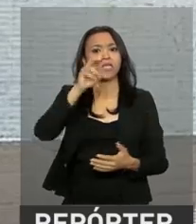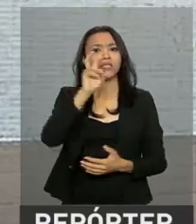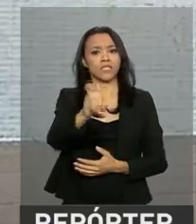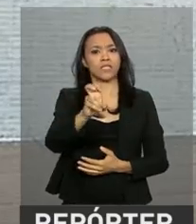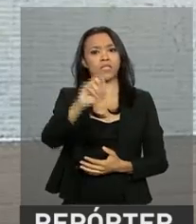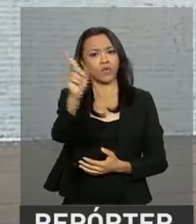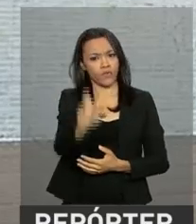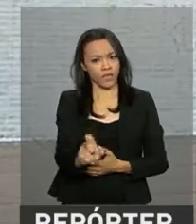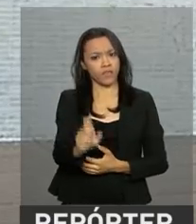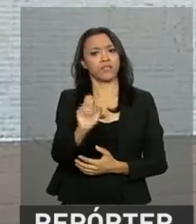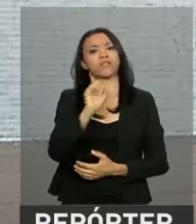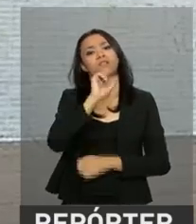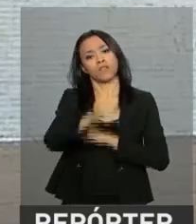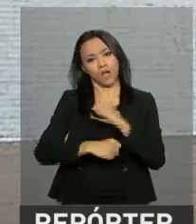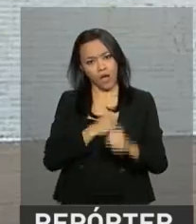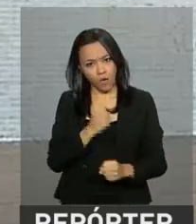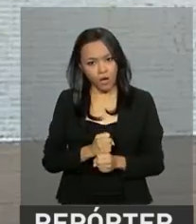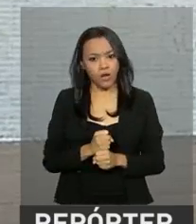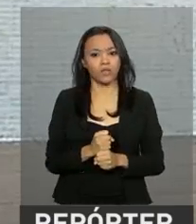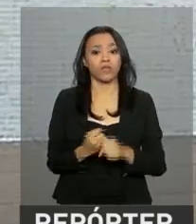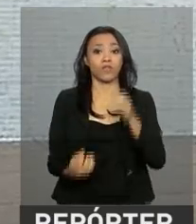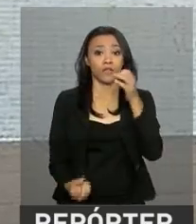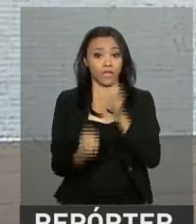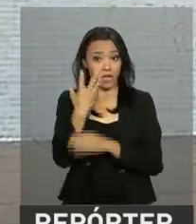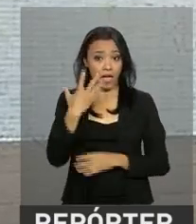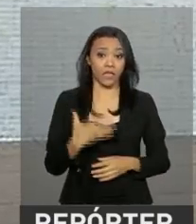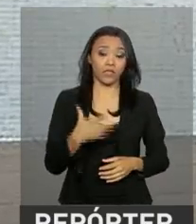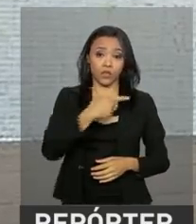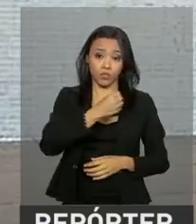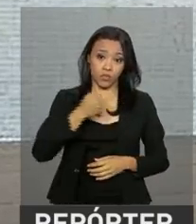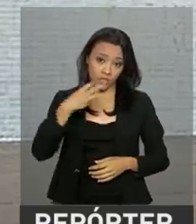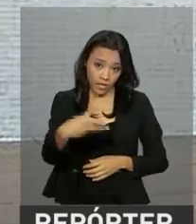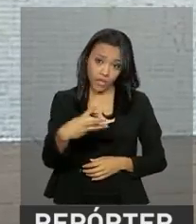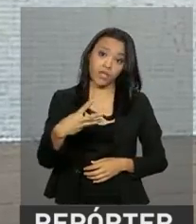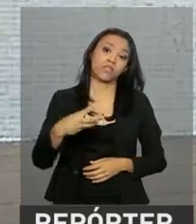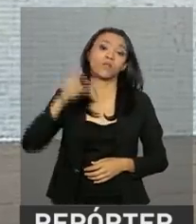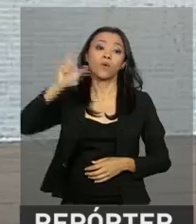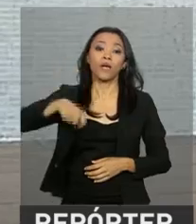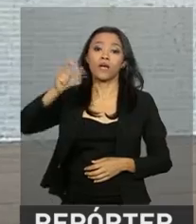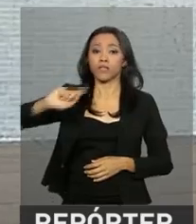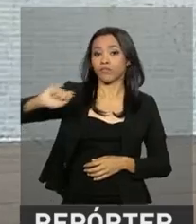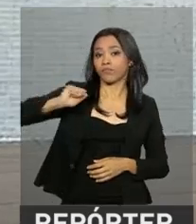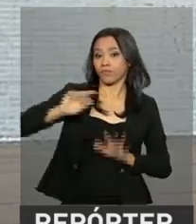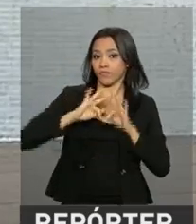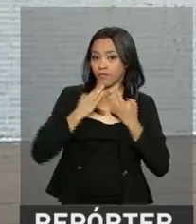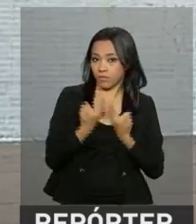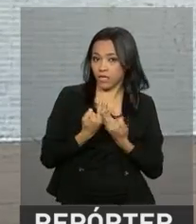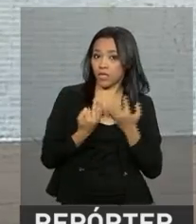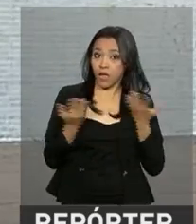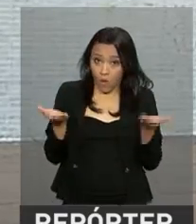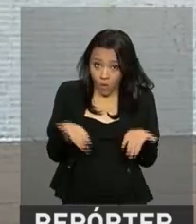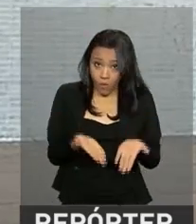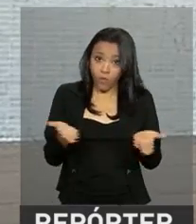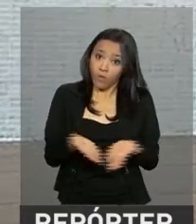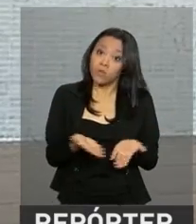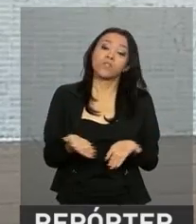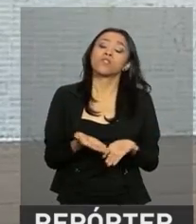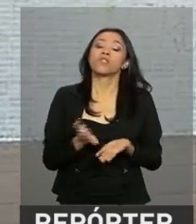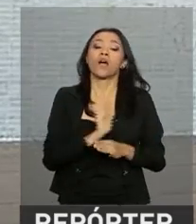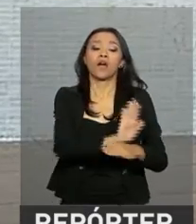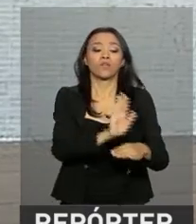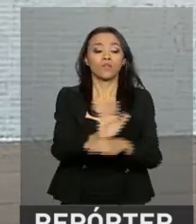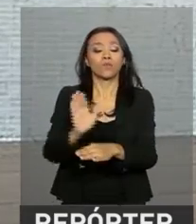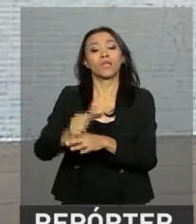aí ao ano e criado em TR o programa Bolsa Família hoje já e atende aí